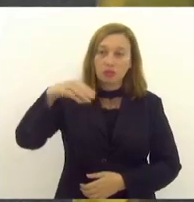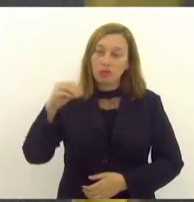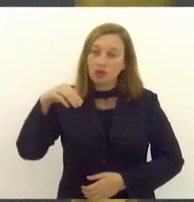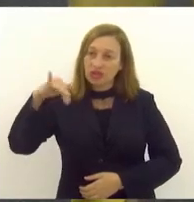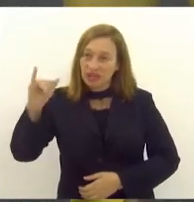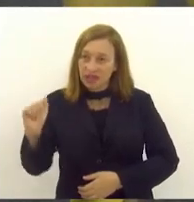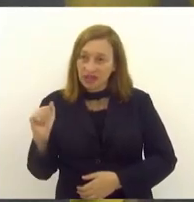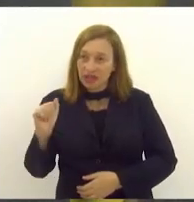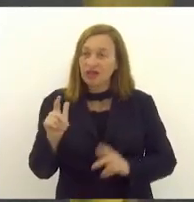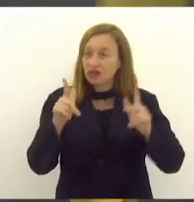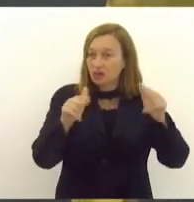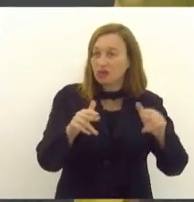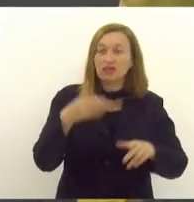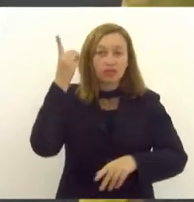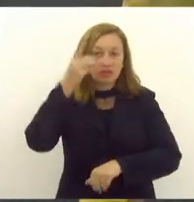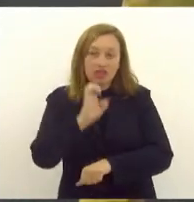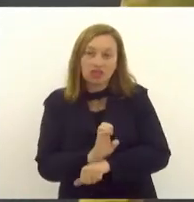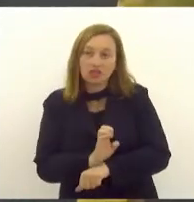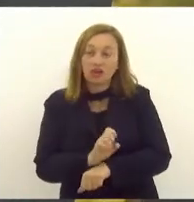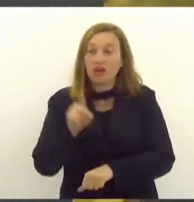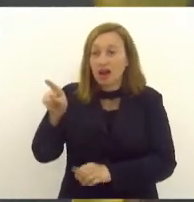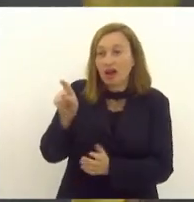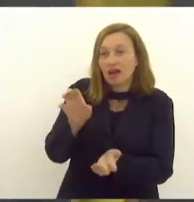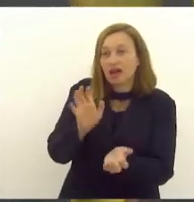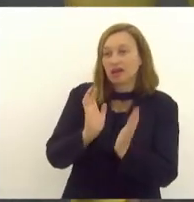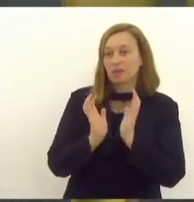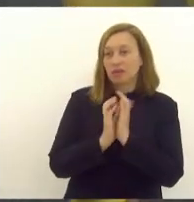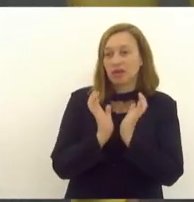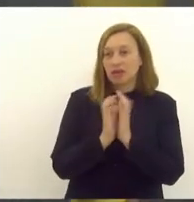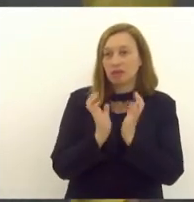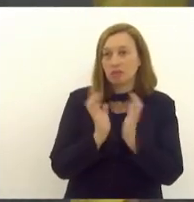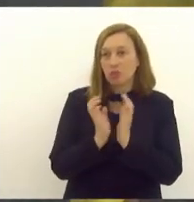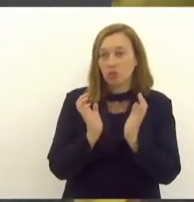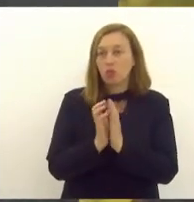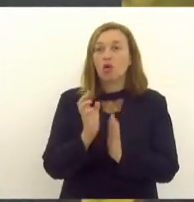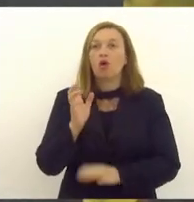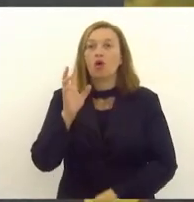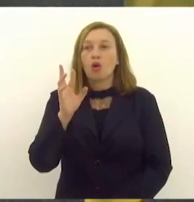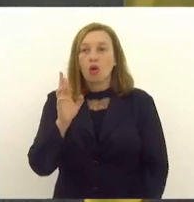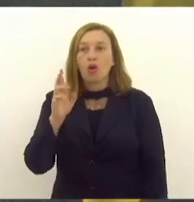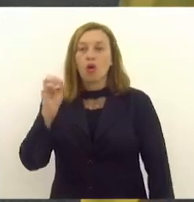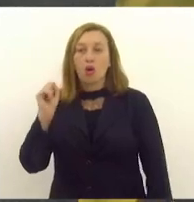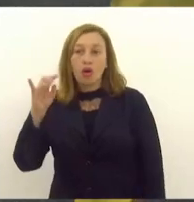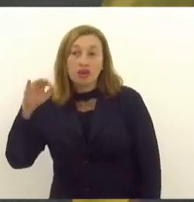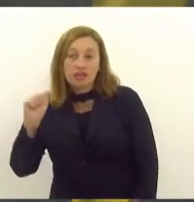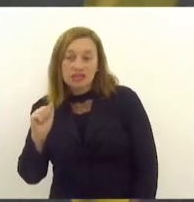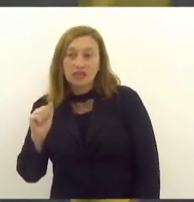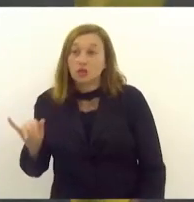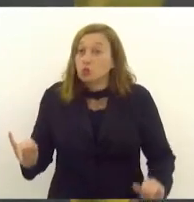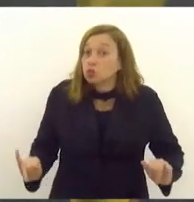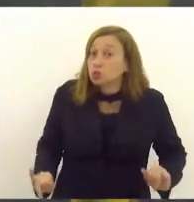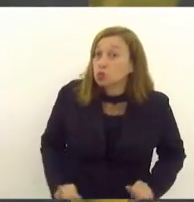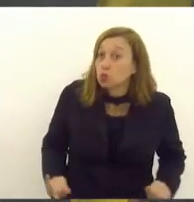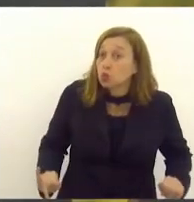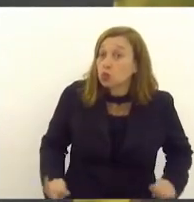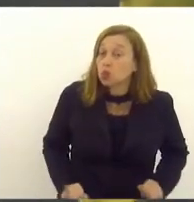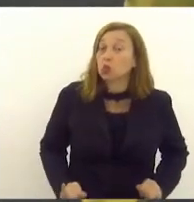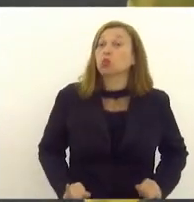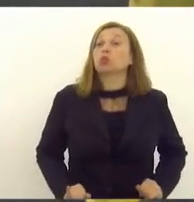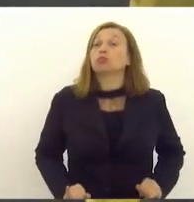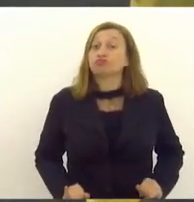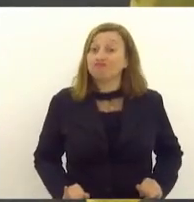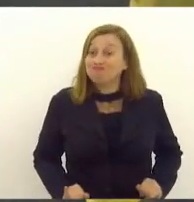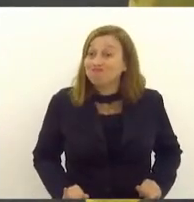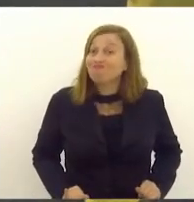a nossa deputada estadual lá do Pernambuco a Rosa AM estão sofrendo aí